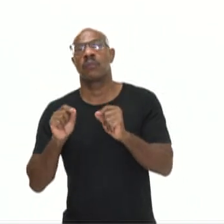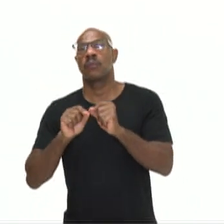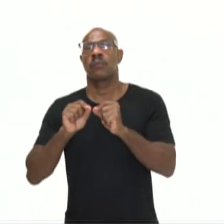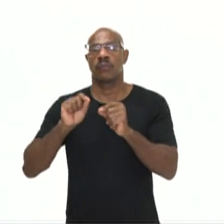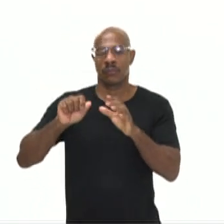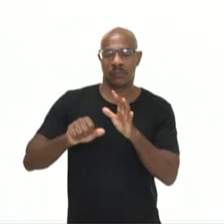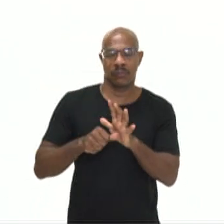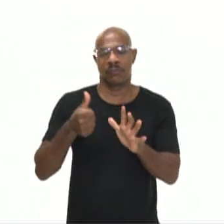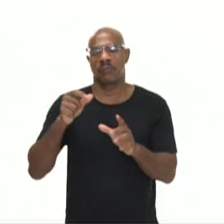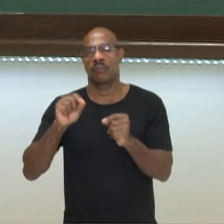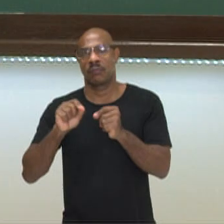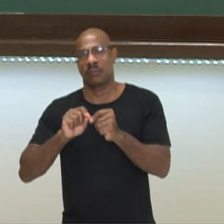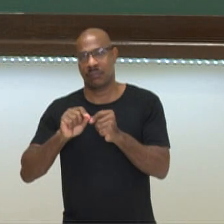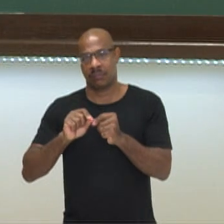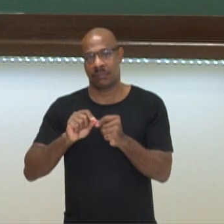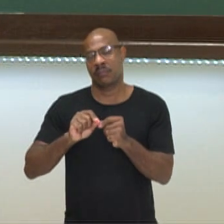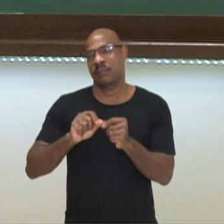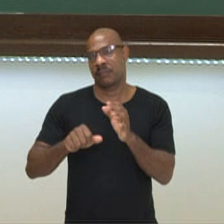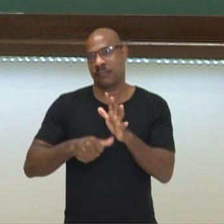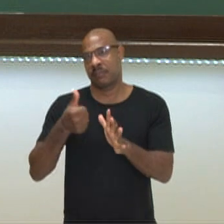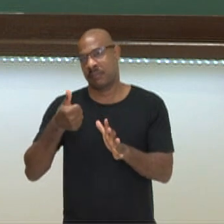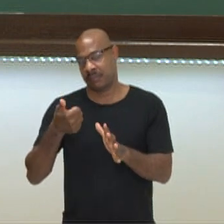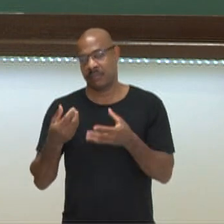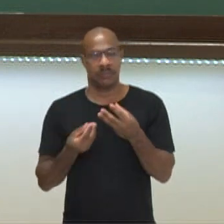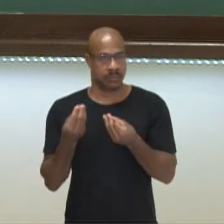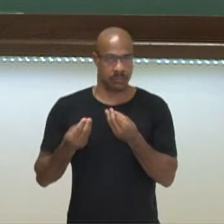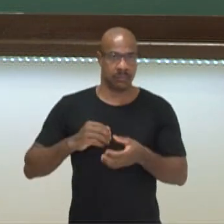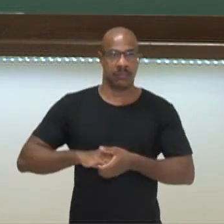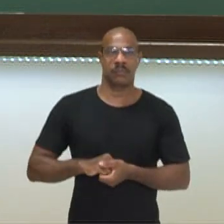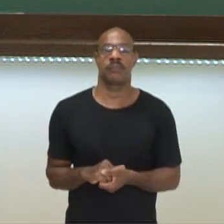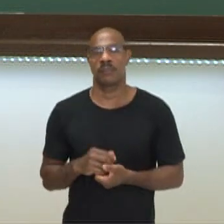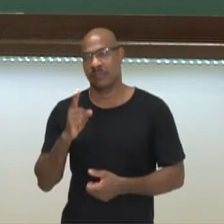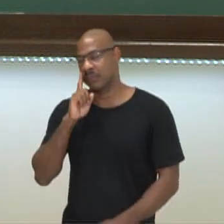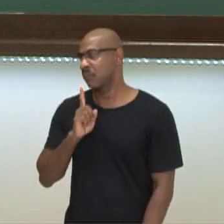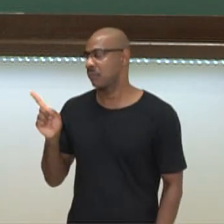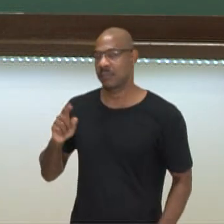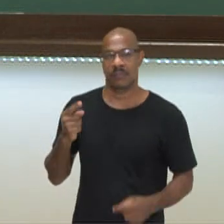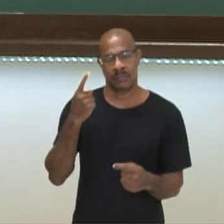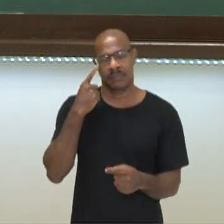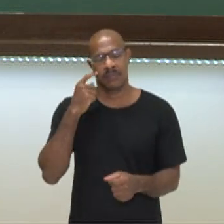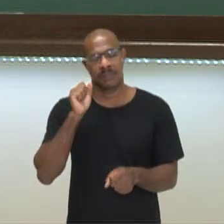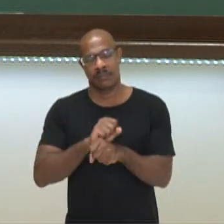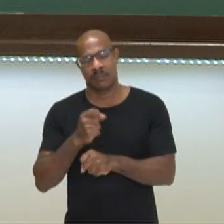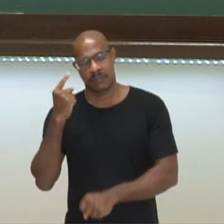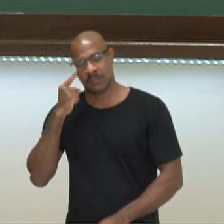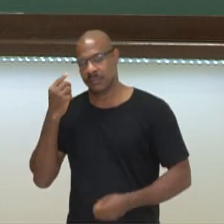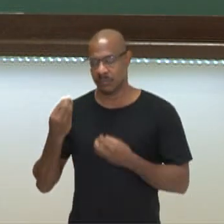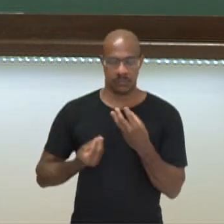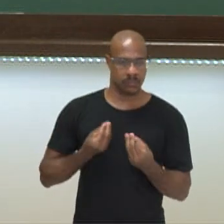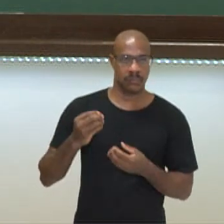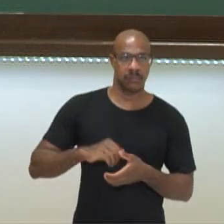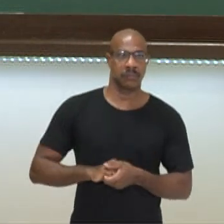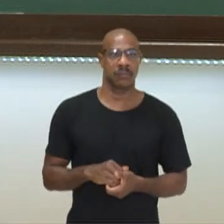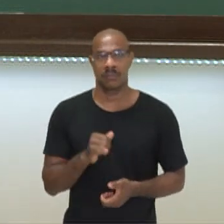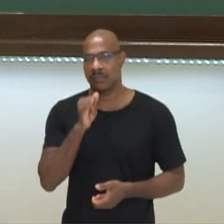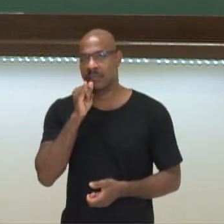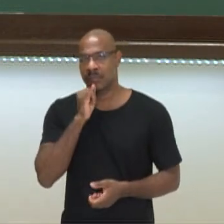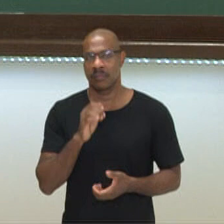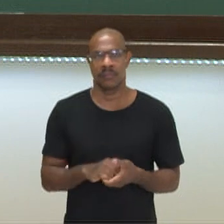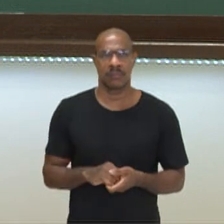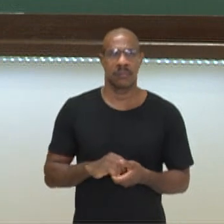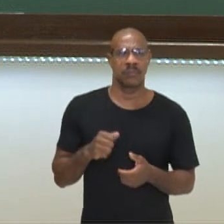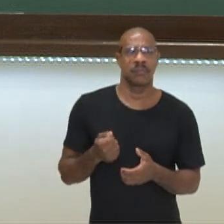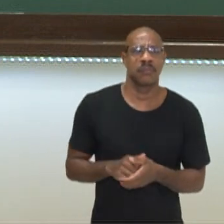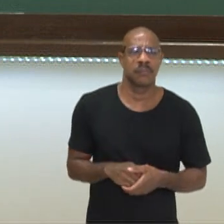vou resolver primeiro? Bom, tem algumas coisinhas aqui nessa pergunta que a gente precisa parar e pensar. Sinal de associação.